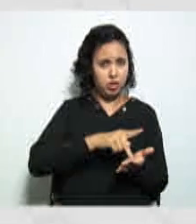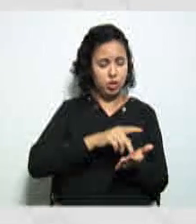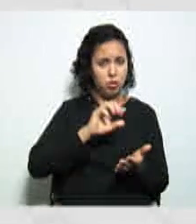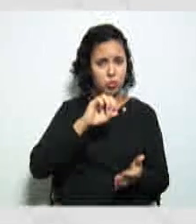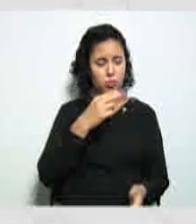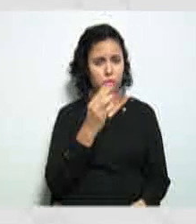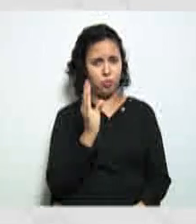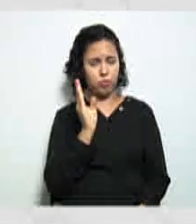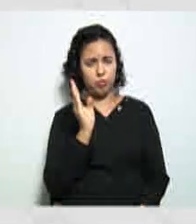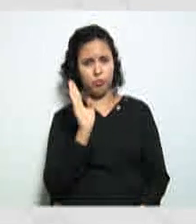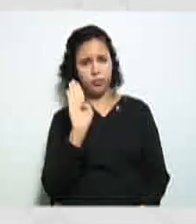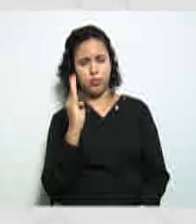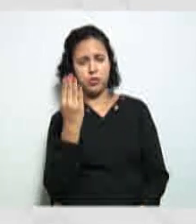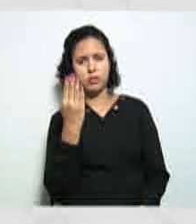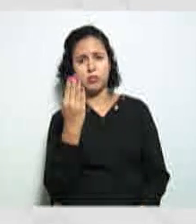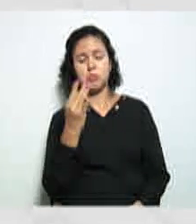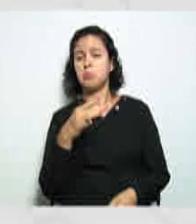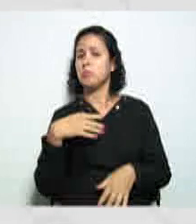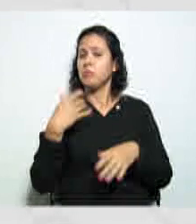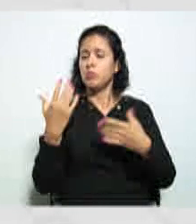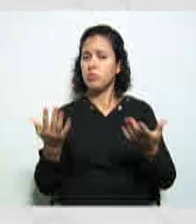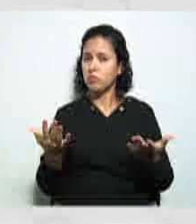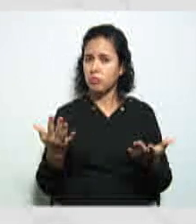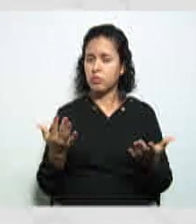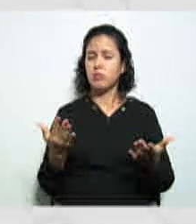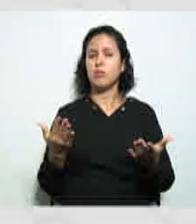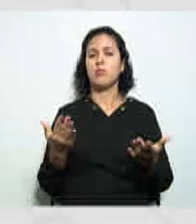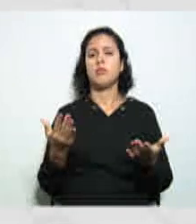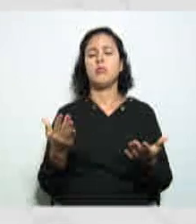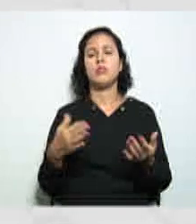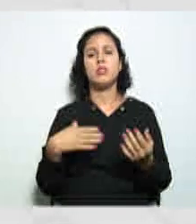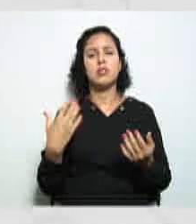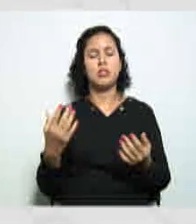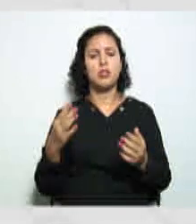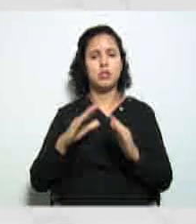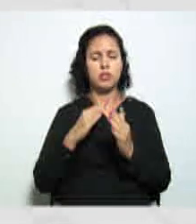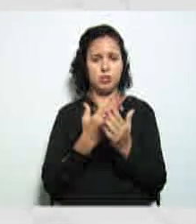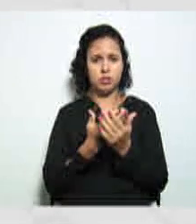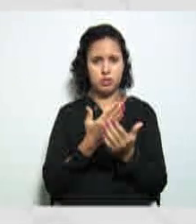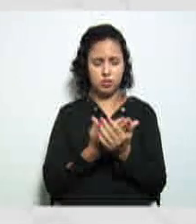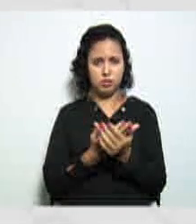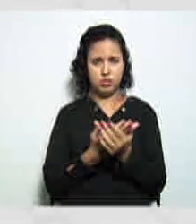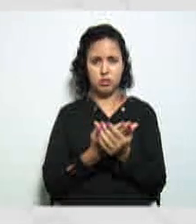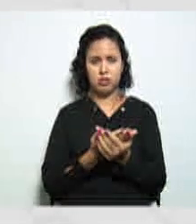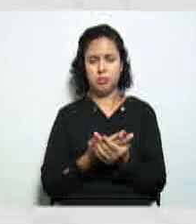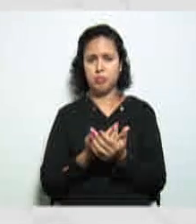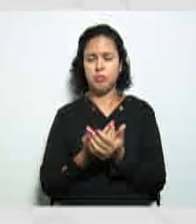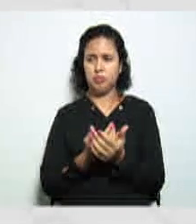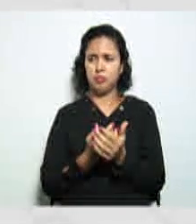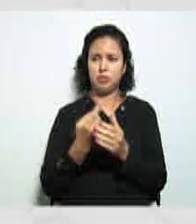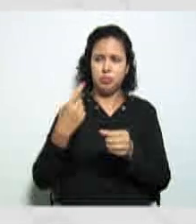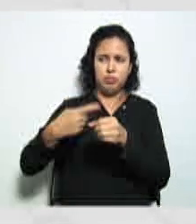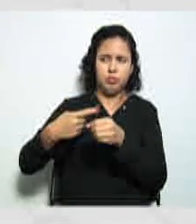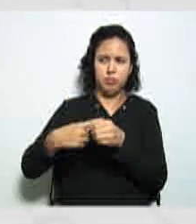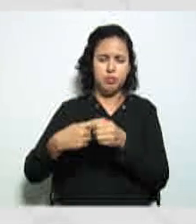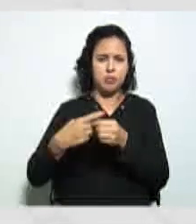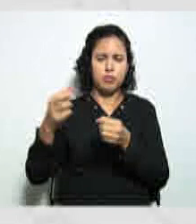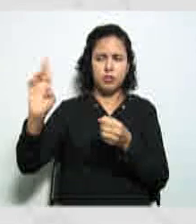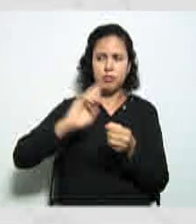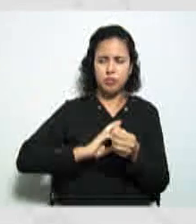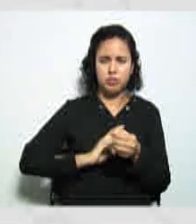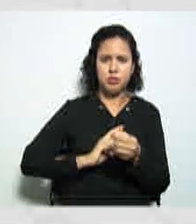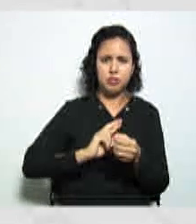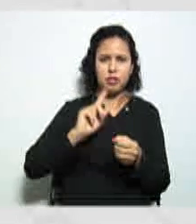É isso que a gente viu na aula. Olha, o pessoal de Novo Plano tá falando que não, tá falando que isso é falso.